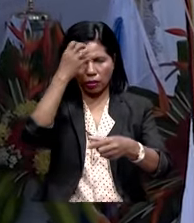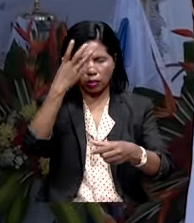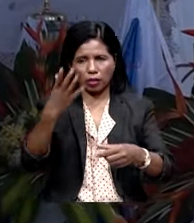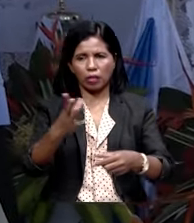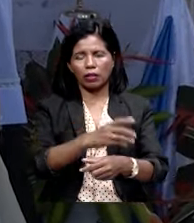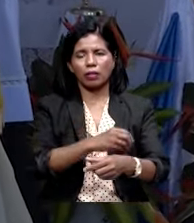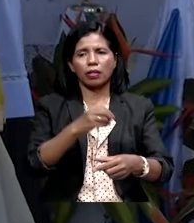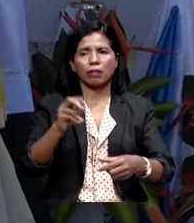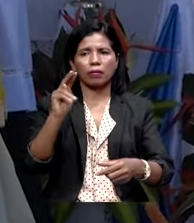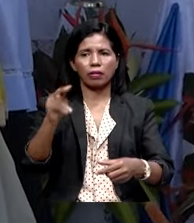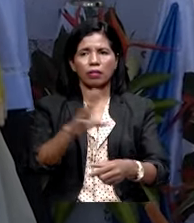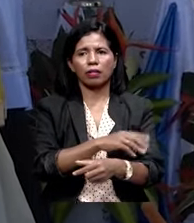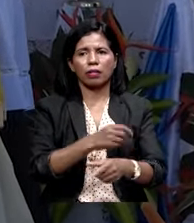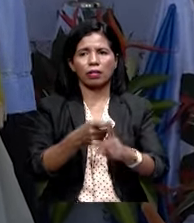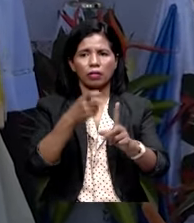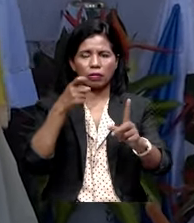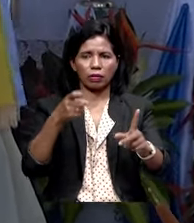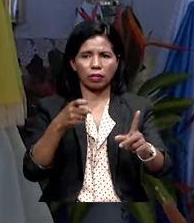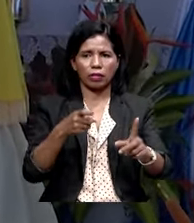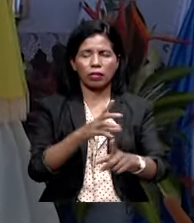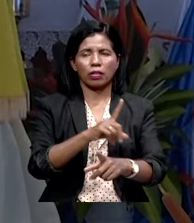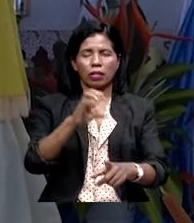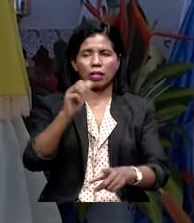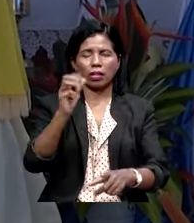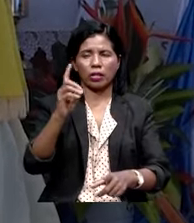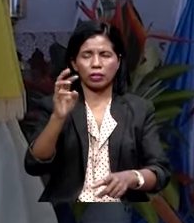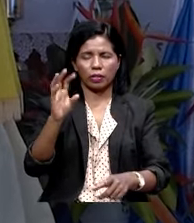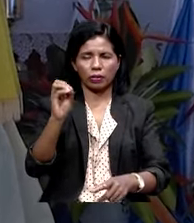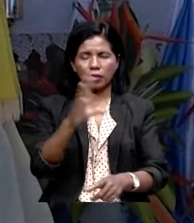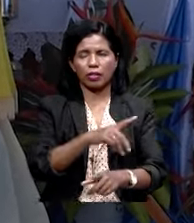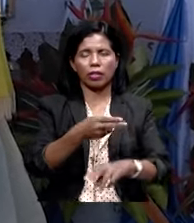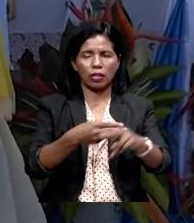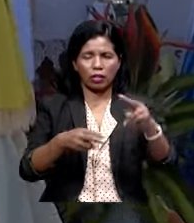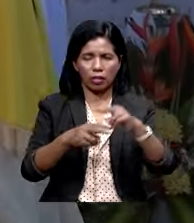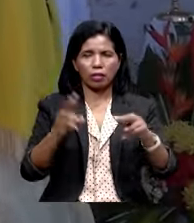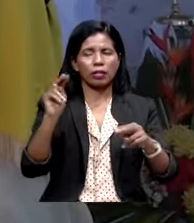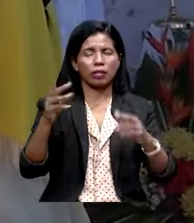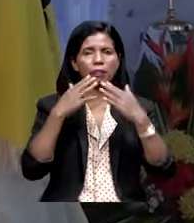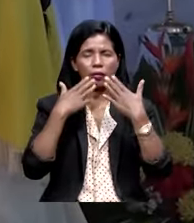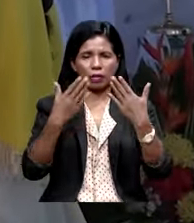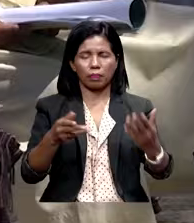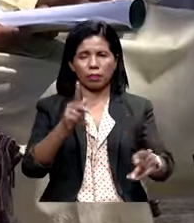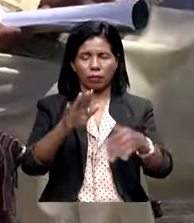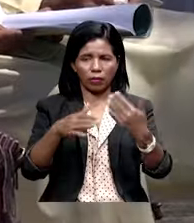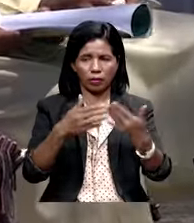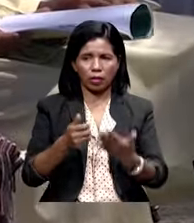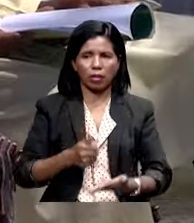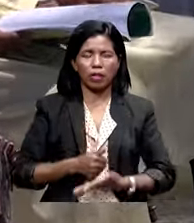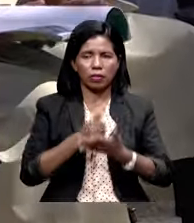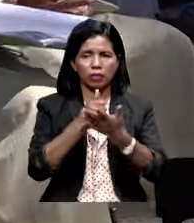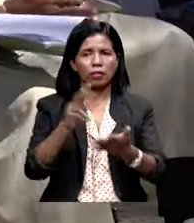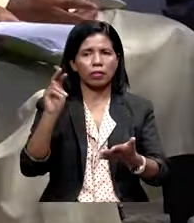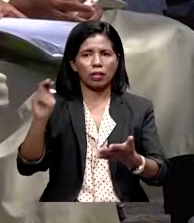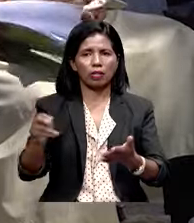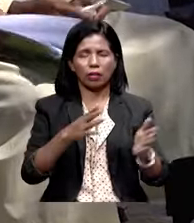Lulik Niambania, Lihusi Dom Leandro Nialiman, nomos ni agradece ba Mahoto, nebetulun ona nia e